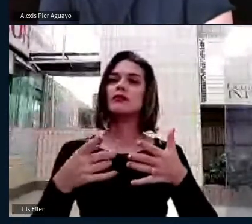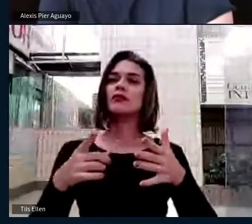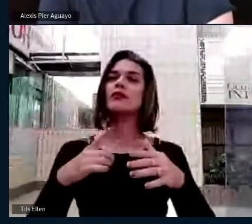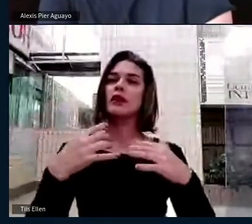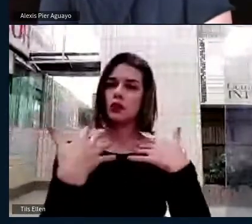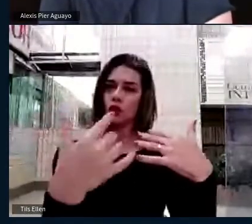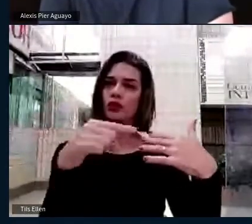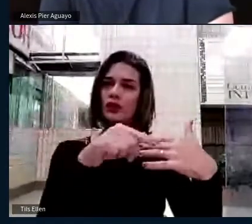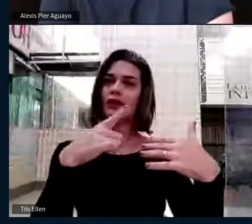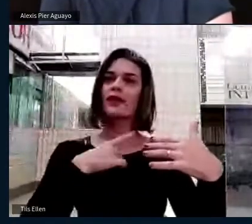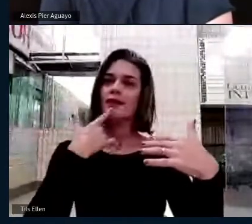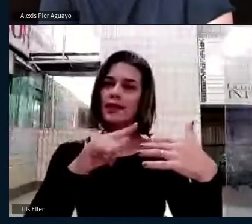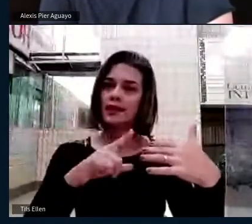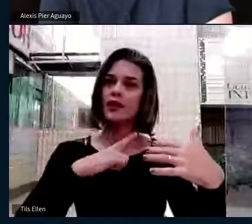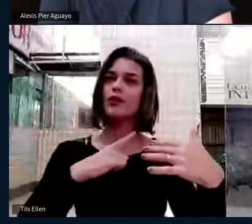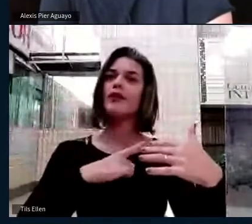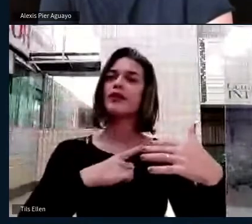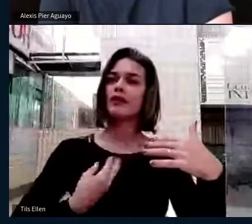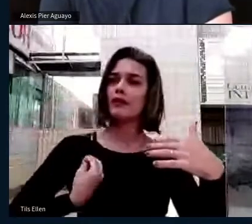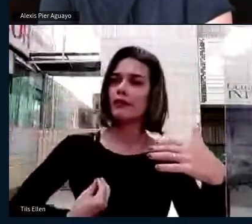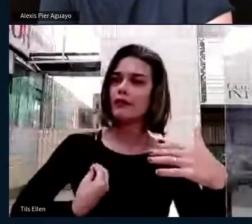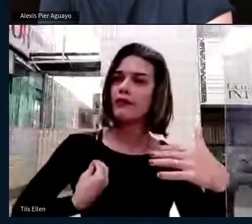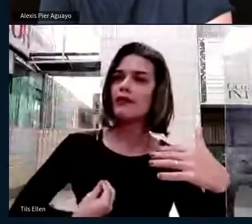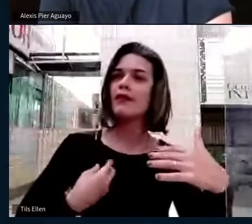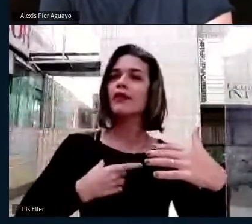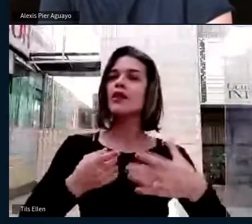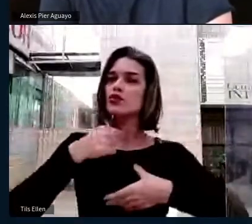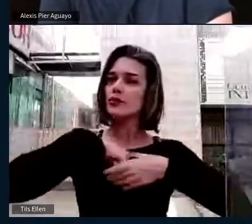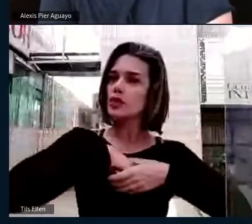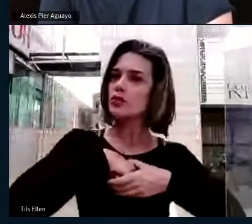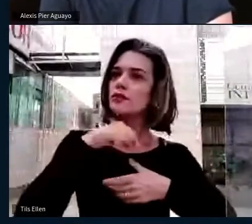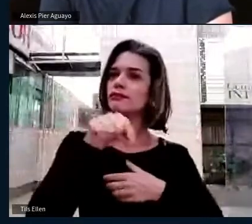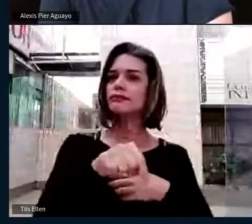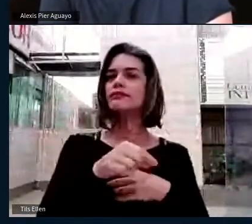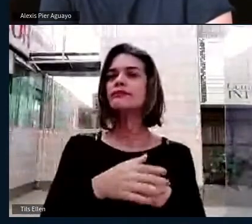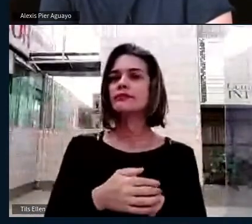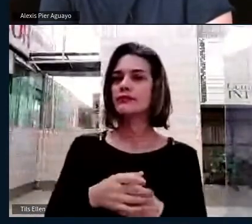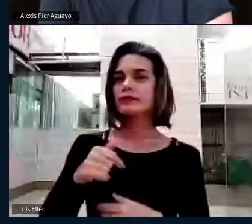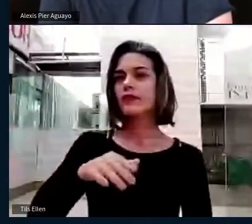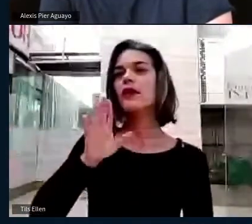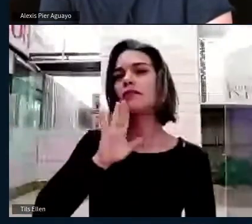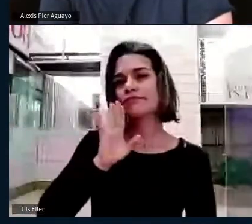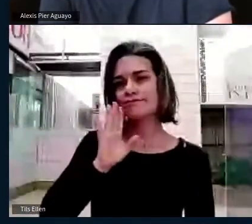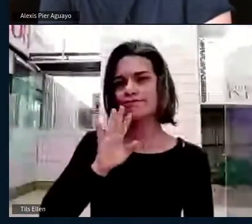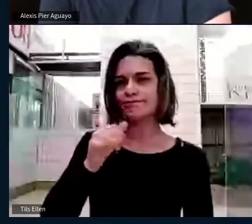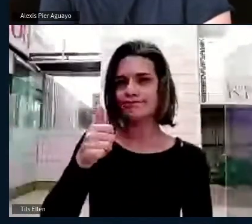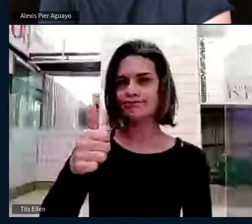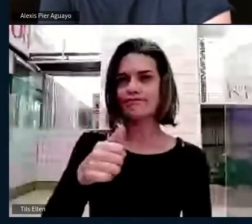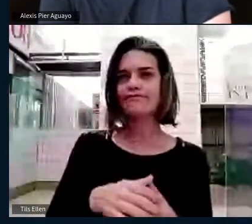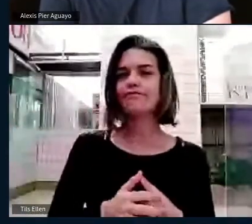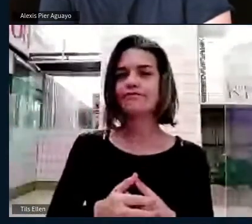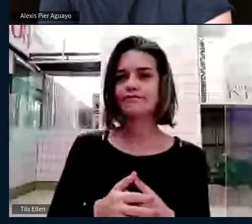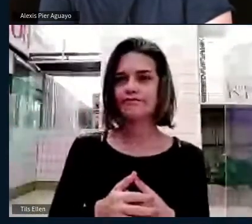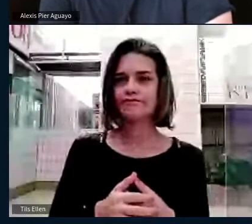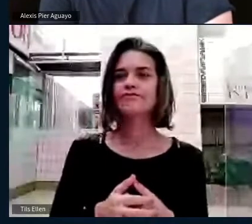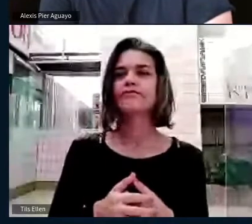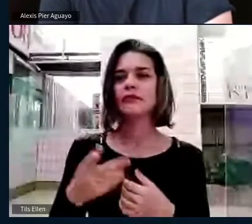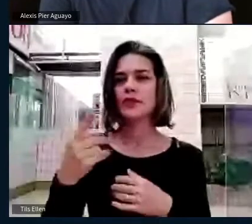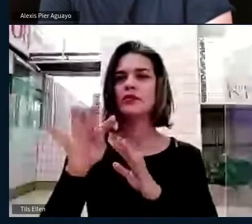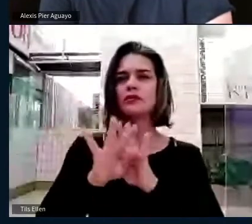tem língua, tem identidade, tem subjetividade. Então, eu achei bem legal quanto você foi narrando isso no